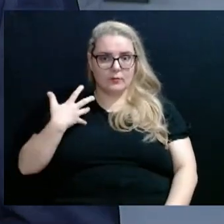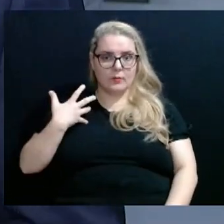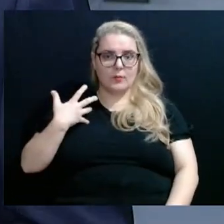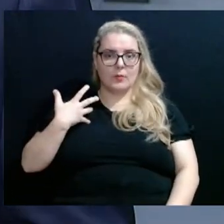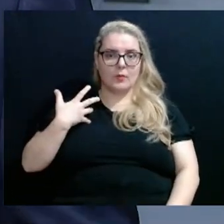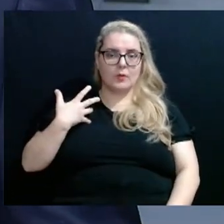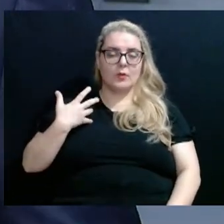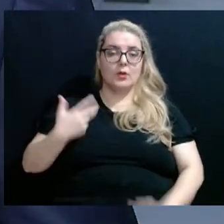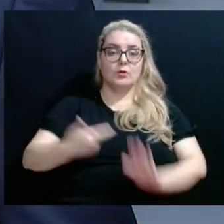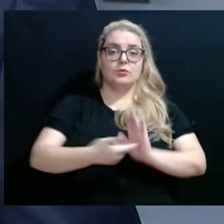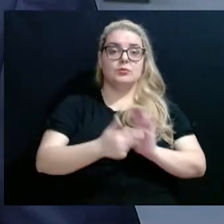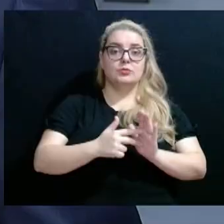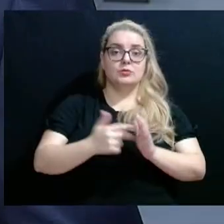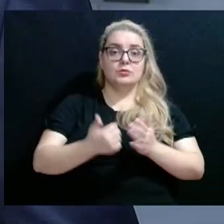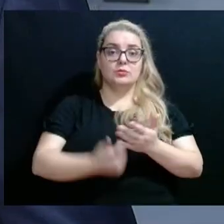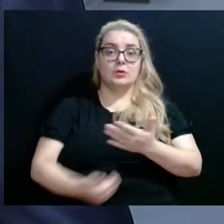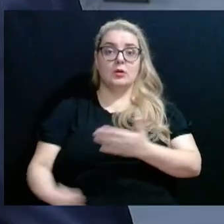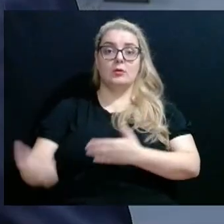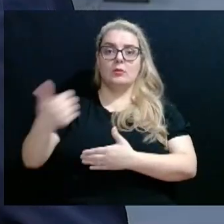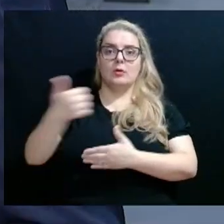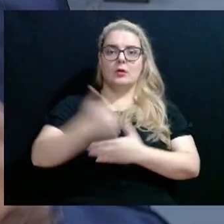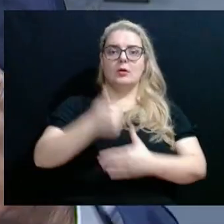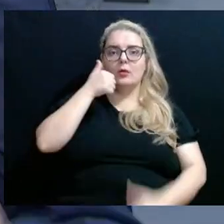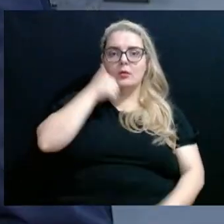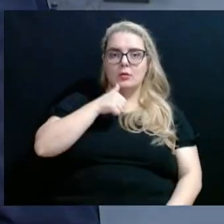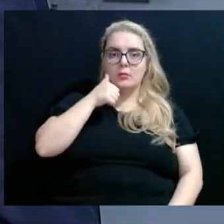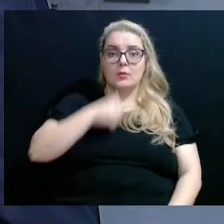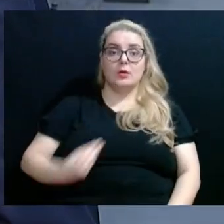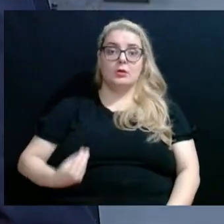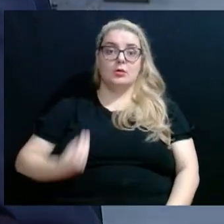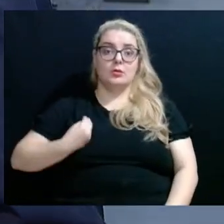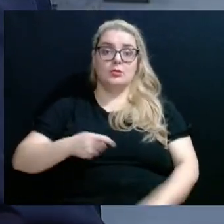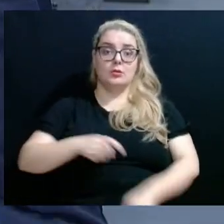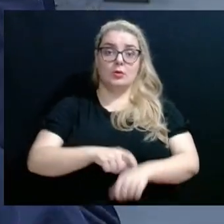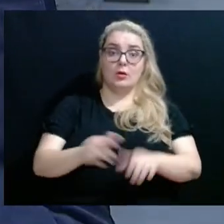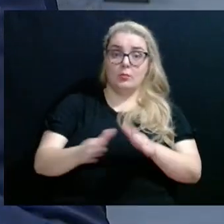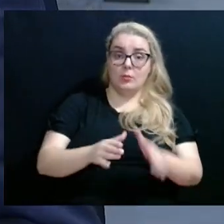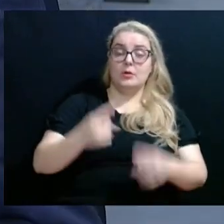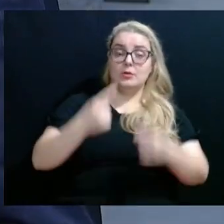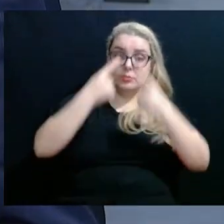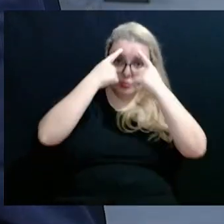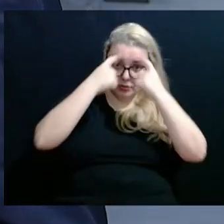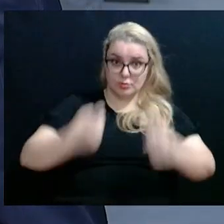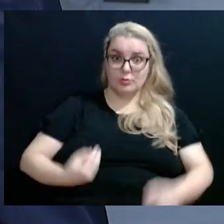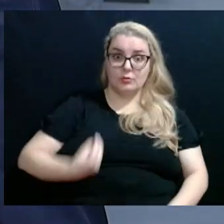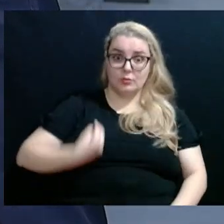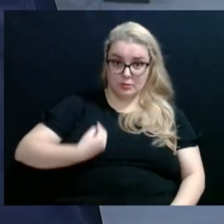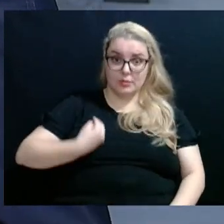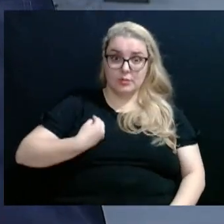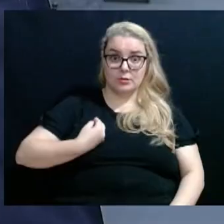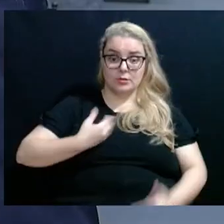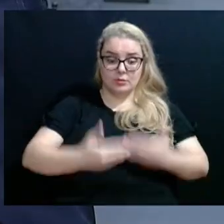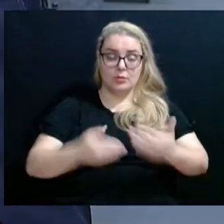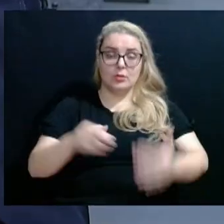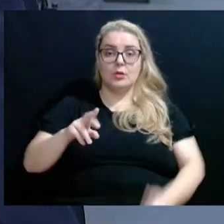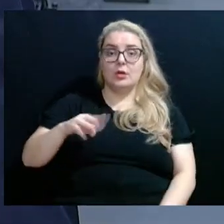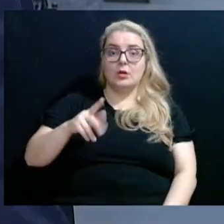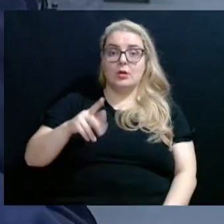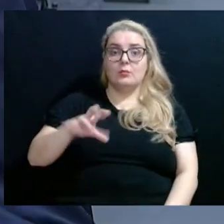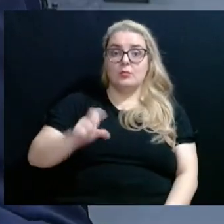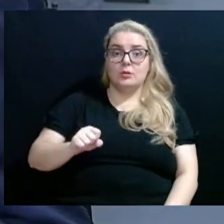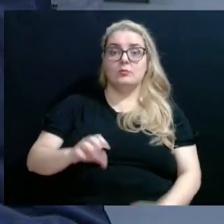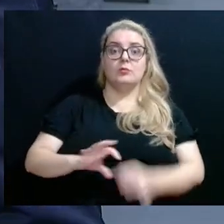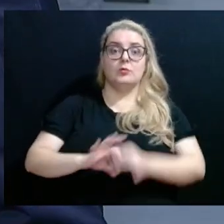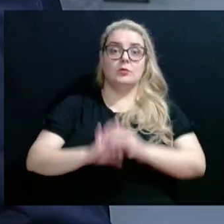dar prioridade às mulheres que estão vivendo em situação de violência no processo de remoção por livre escolha.